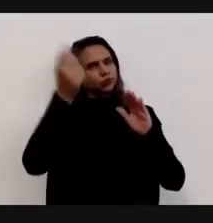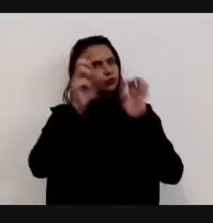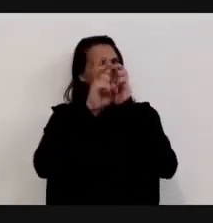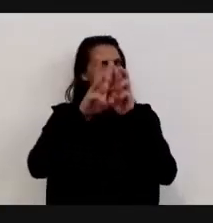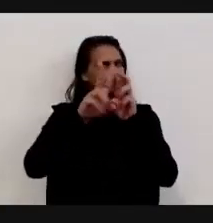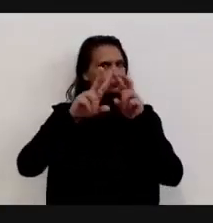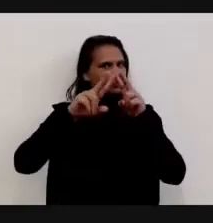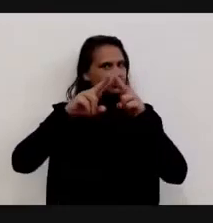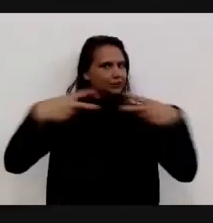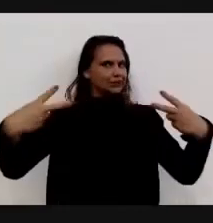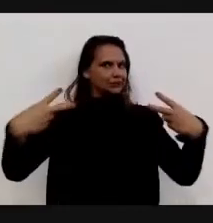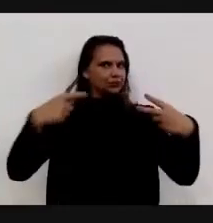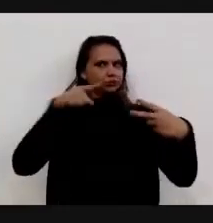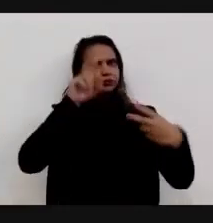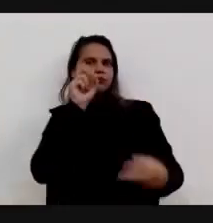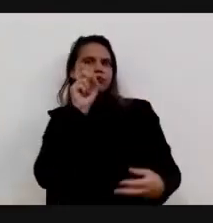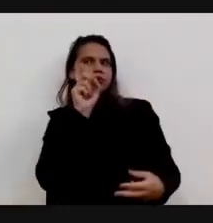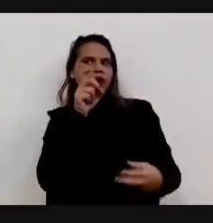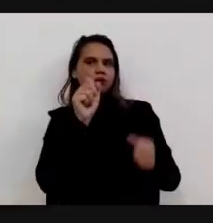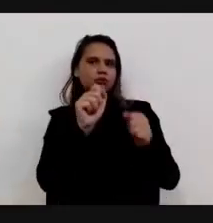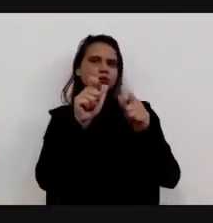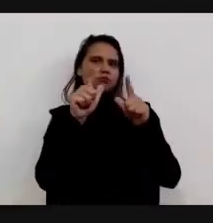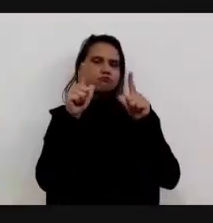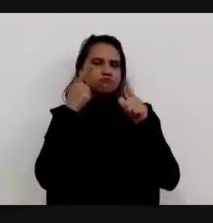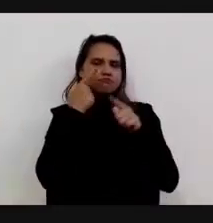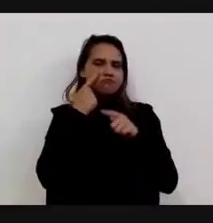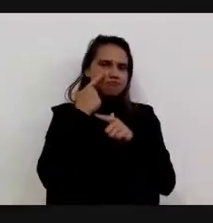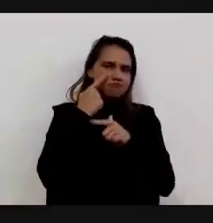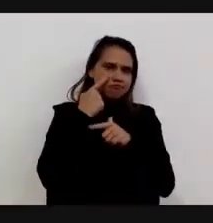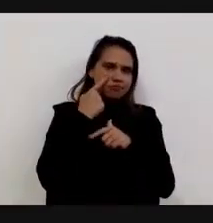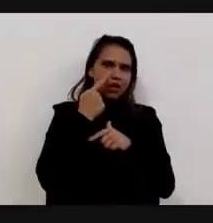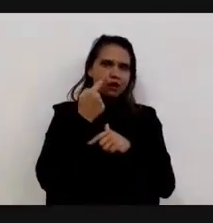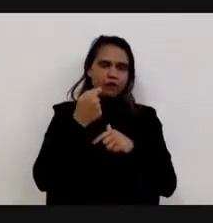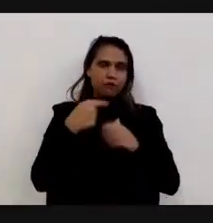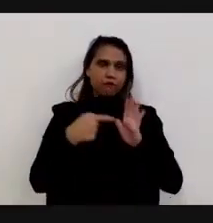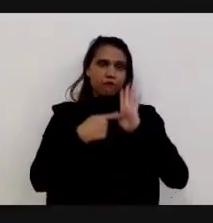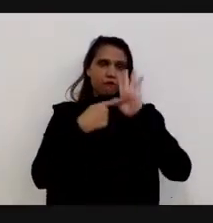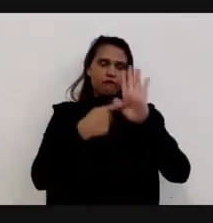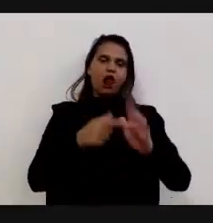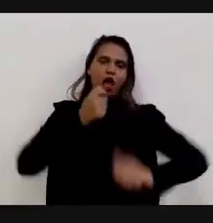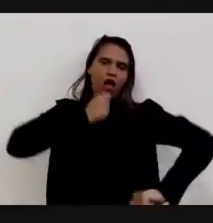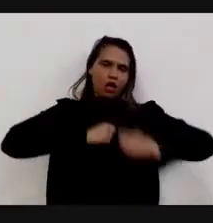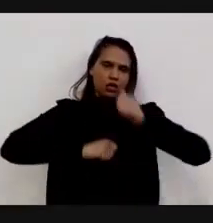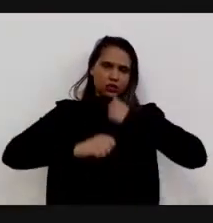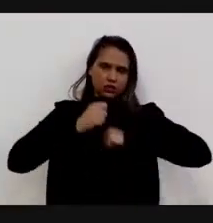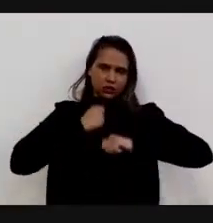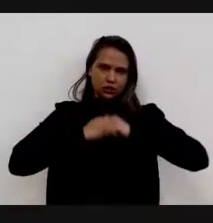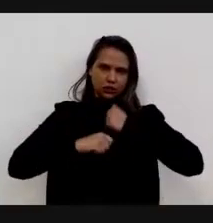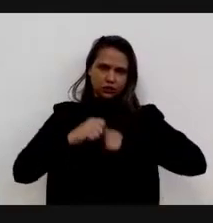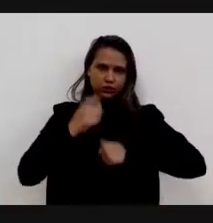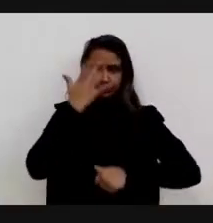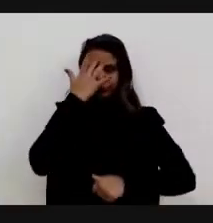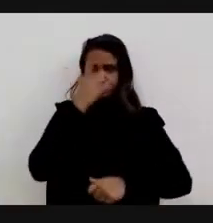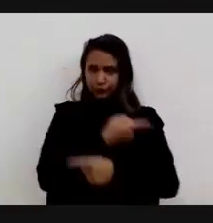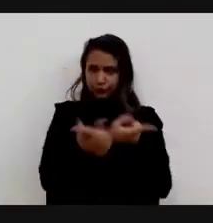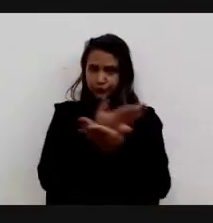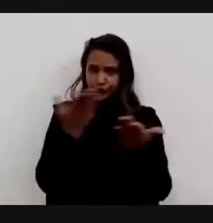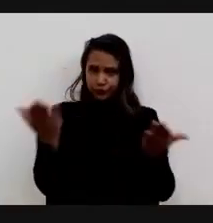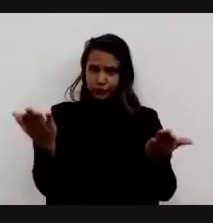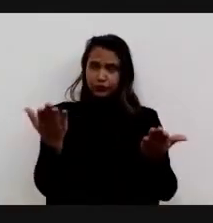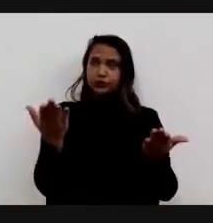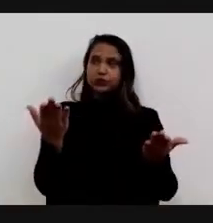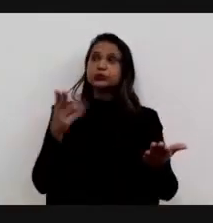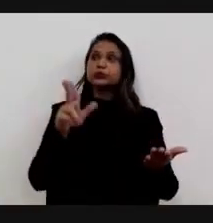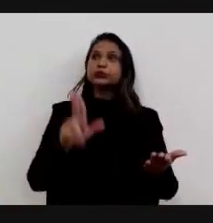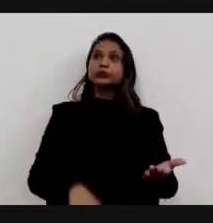link aí para o pessoal dar uma olhada, eu vou destacar a ansiedade e o medo. Eu não sei vocês, eu nunca